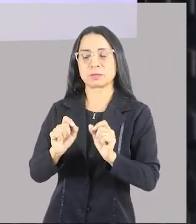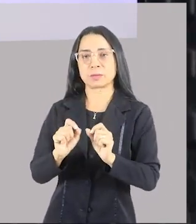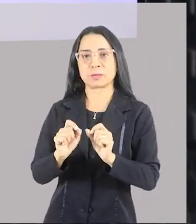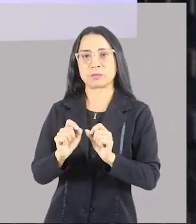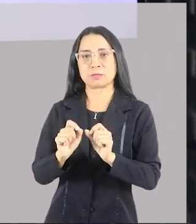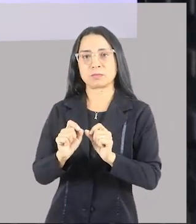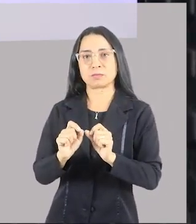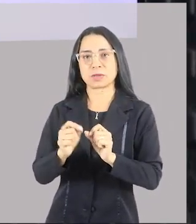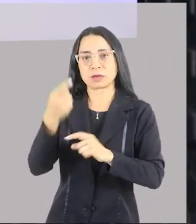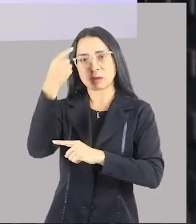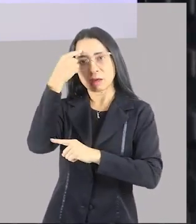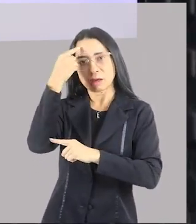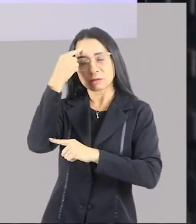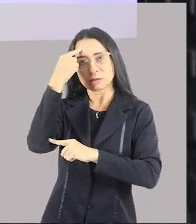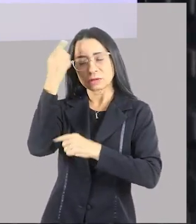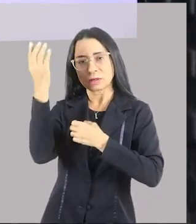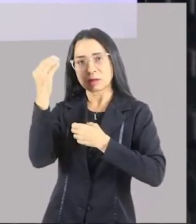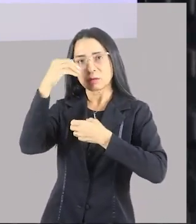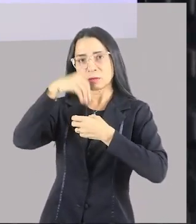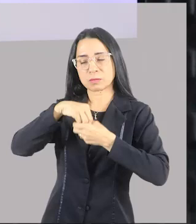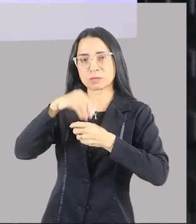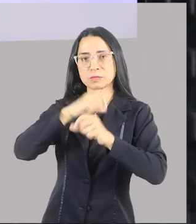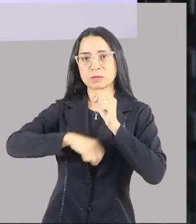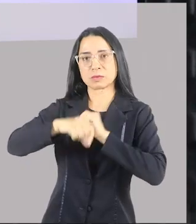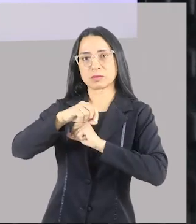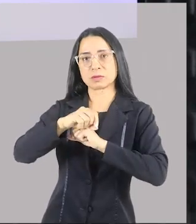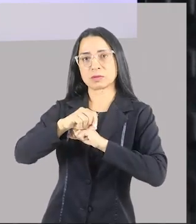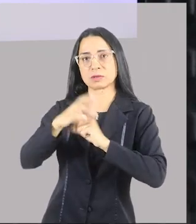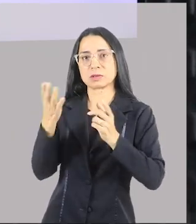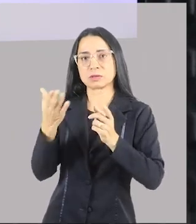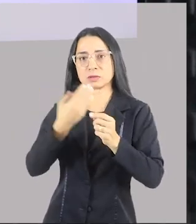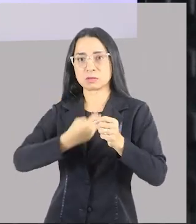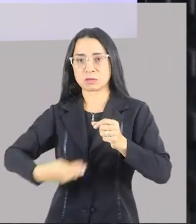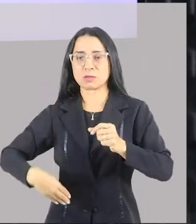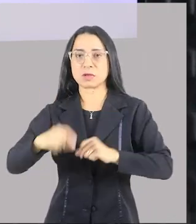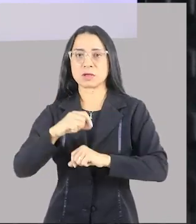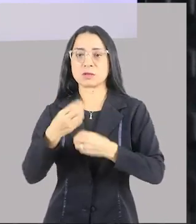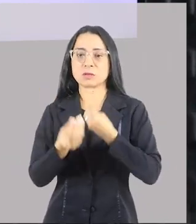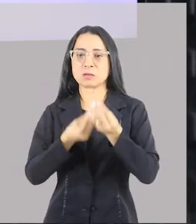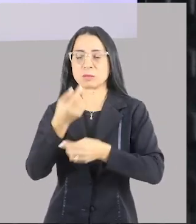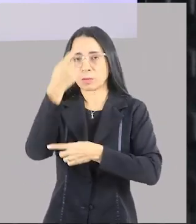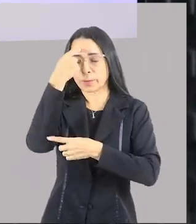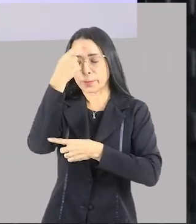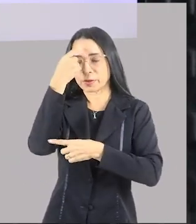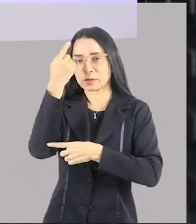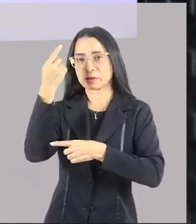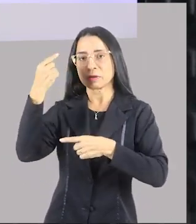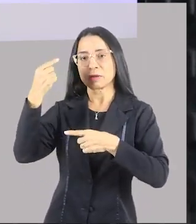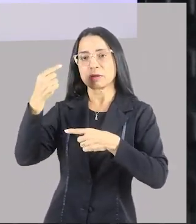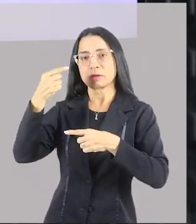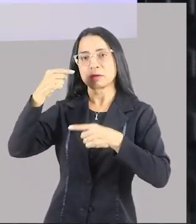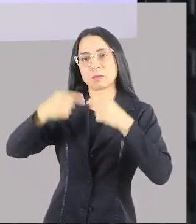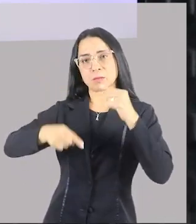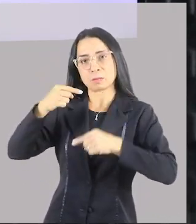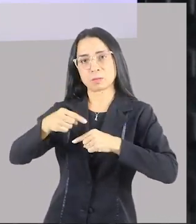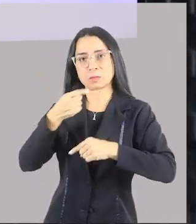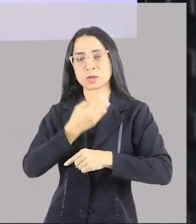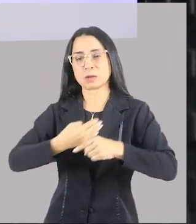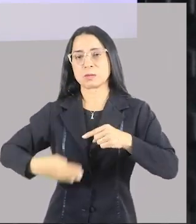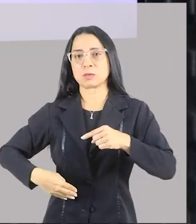eu saio da ideia abstrata de Estado, de como você pensa o Estado, a política pública, e o